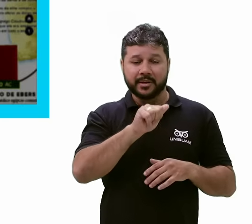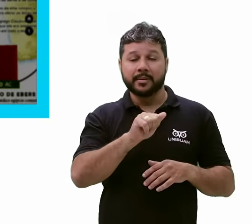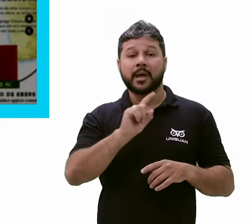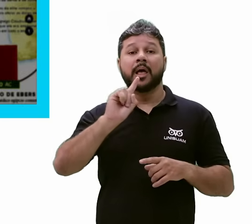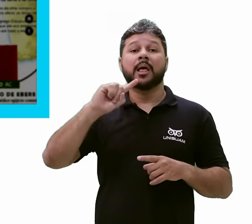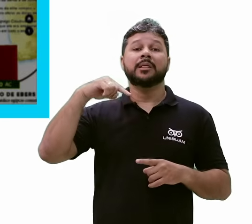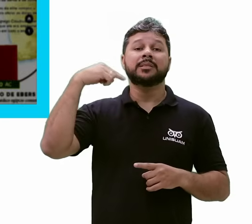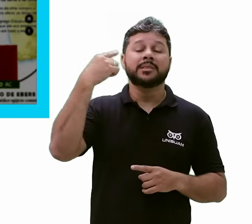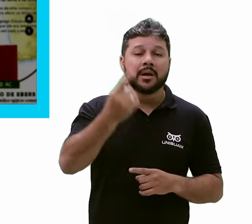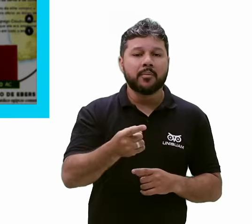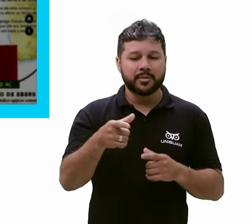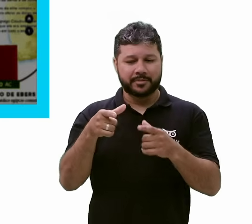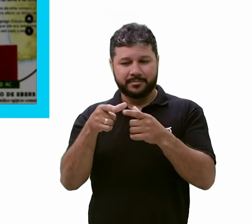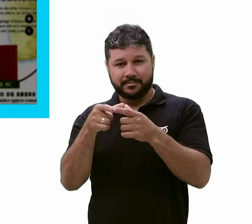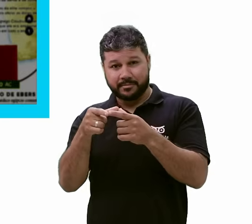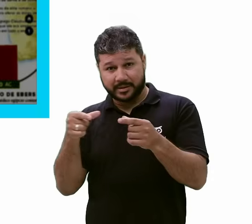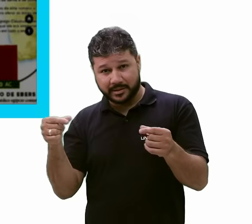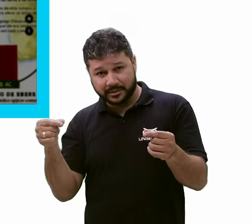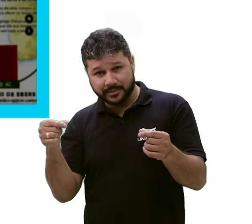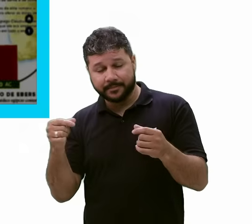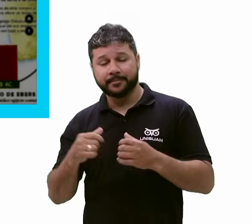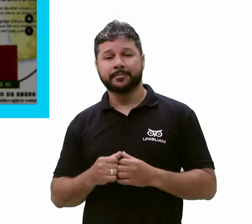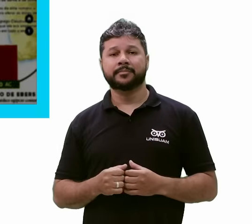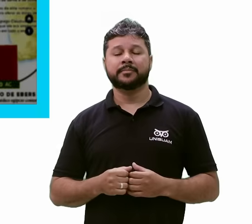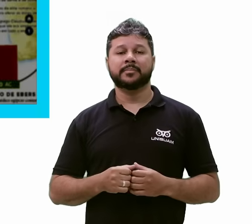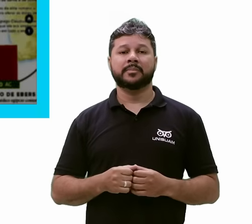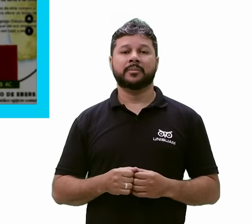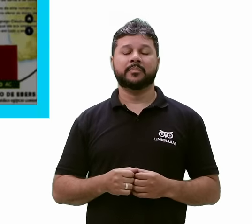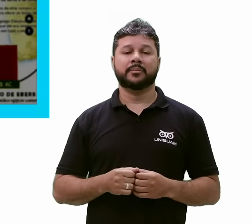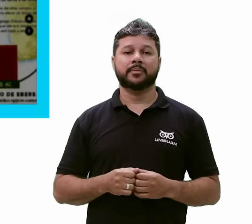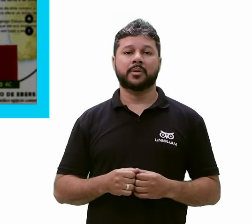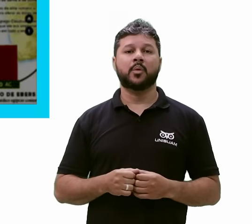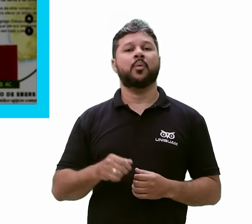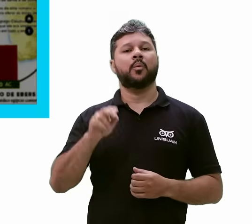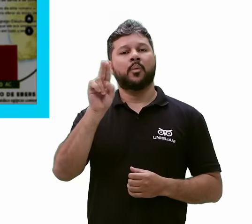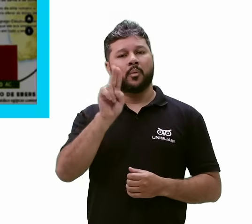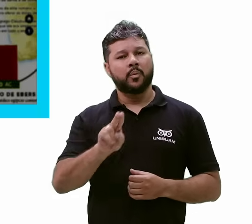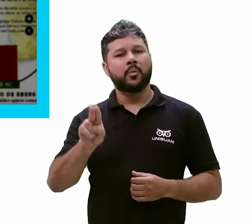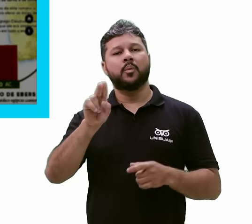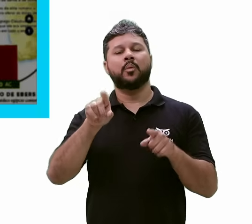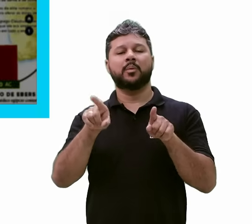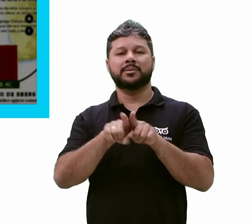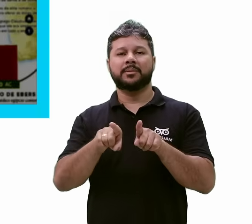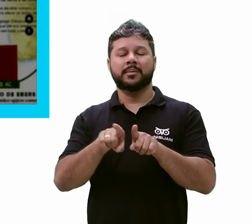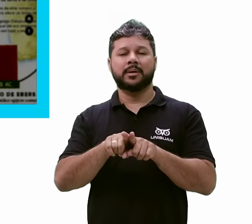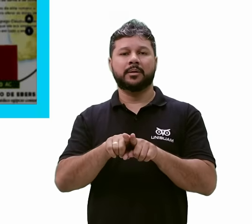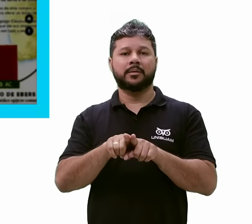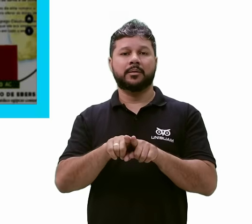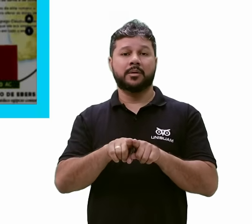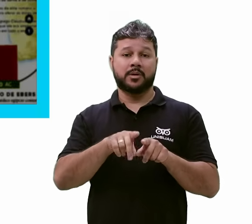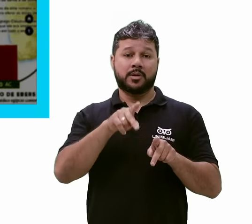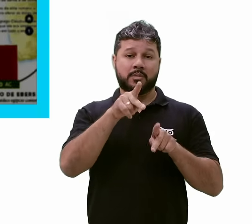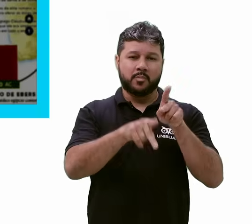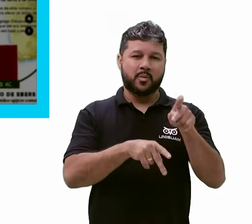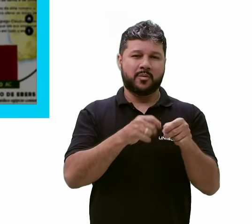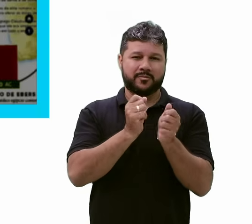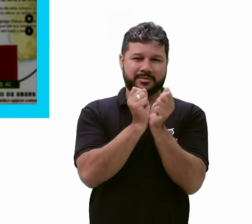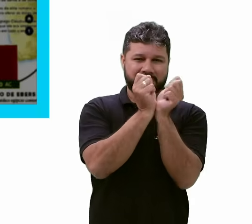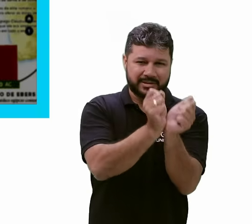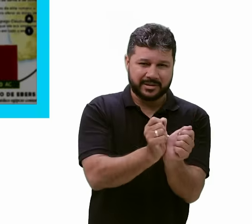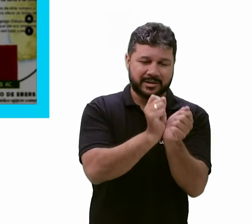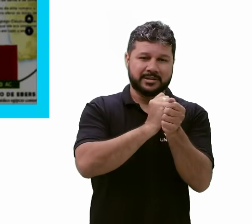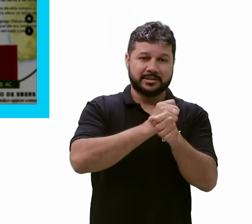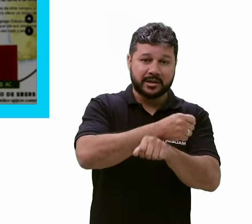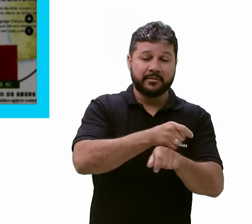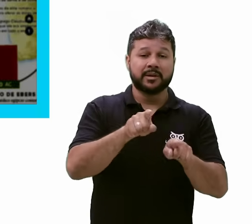aí depois essa planta ela vem sendo utilizada também, né, pelo povo